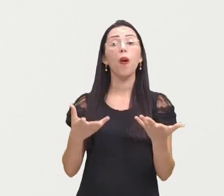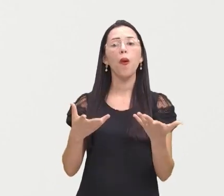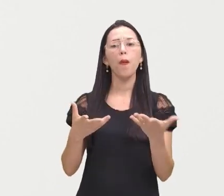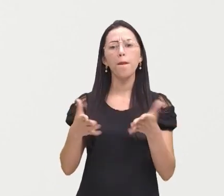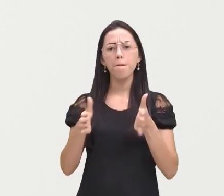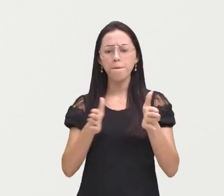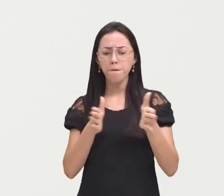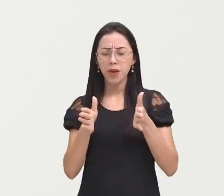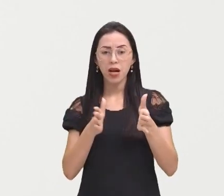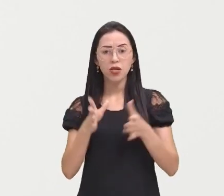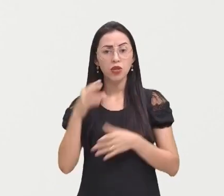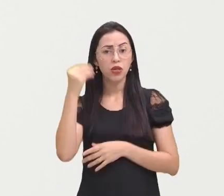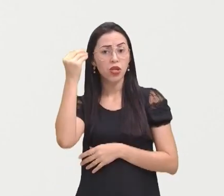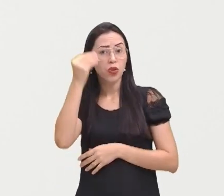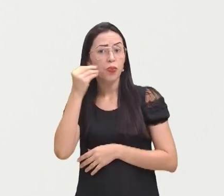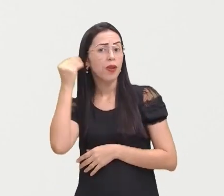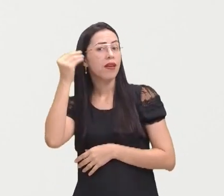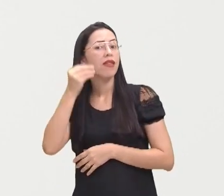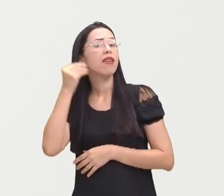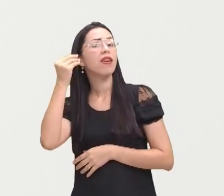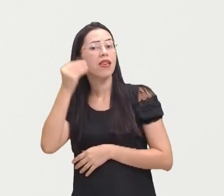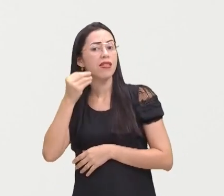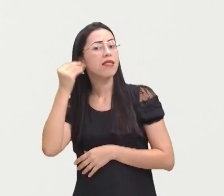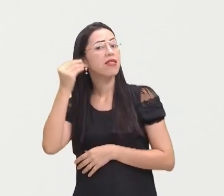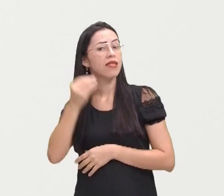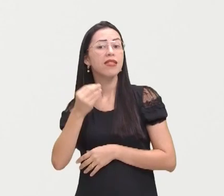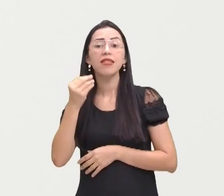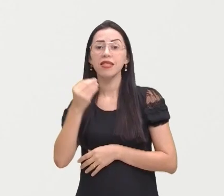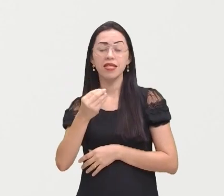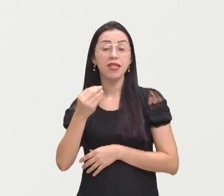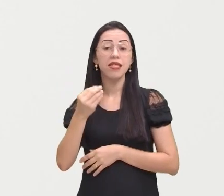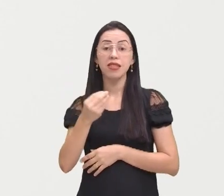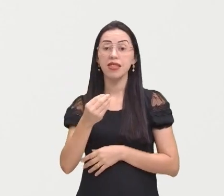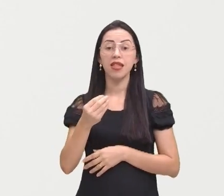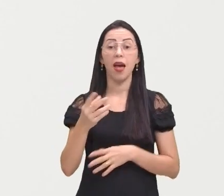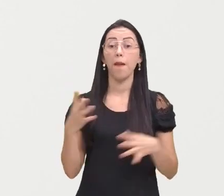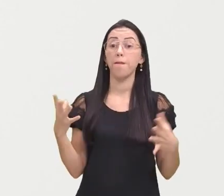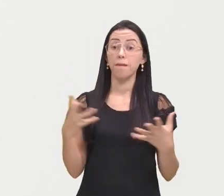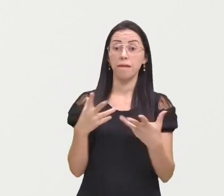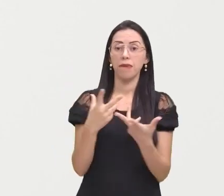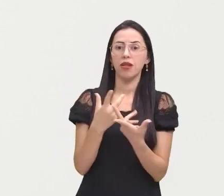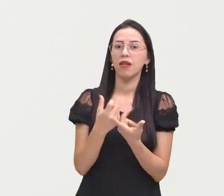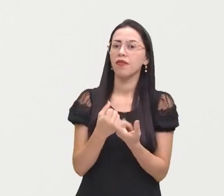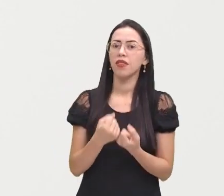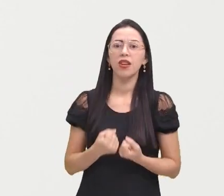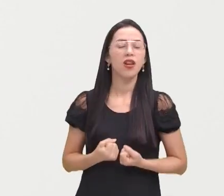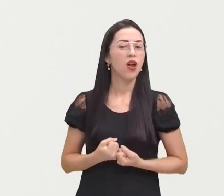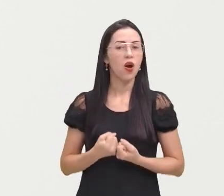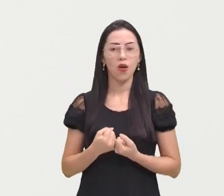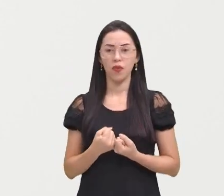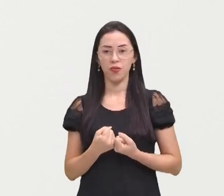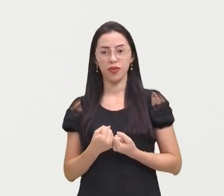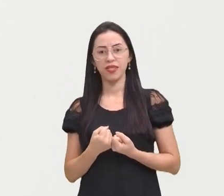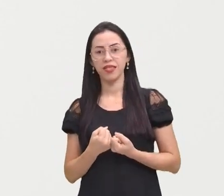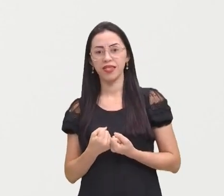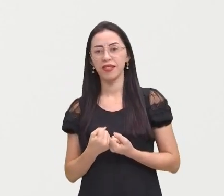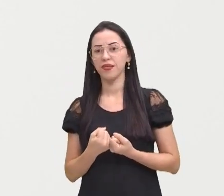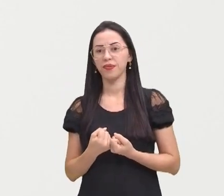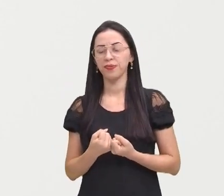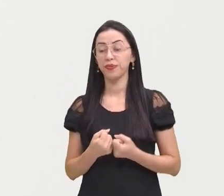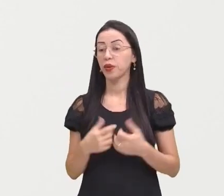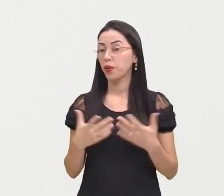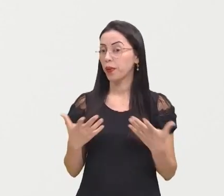Desfecho, lembrando vocês, é a parte inacreditável, a parte mais incrível deste